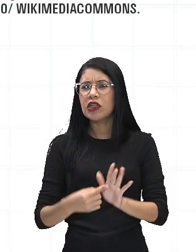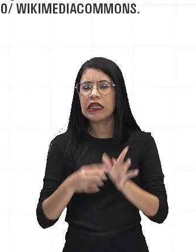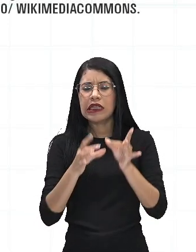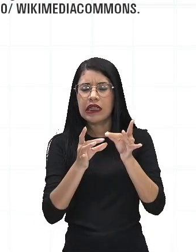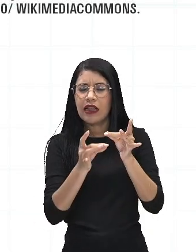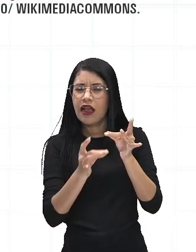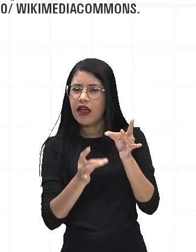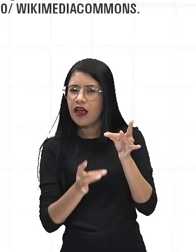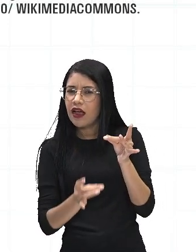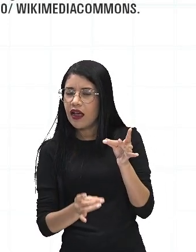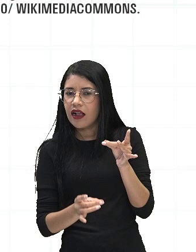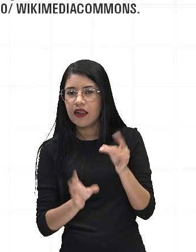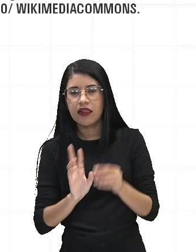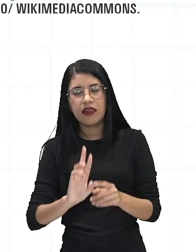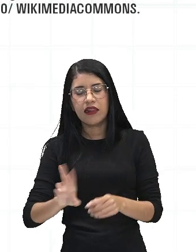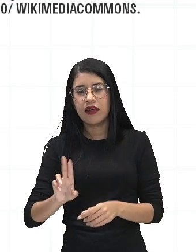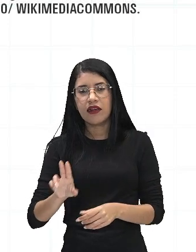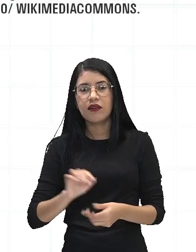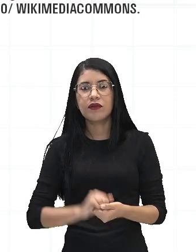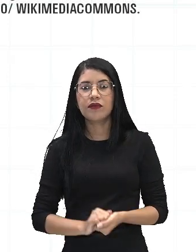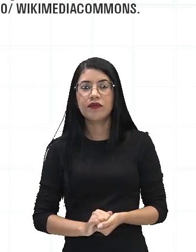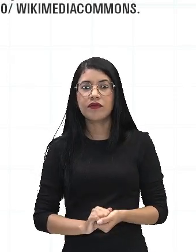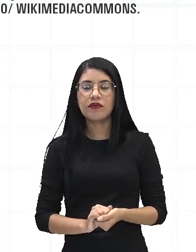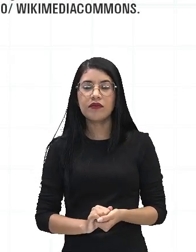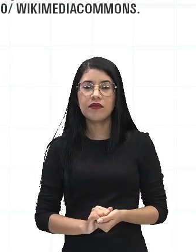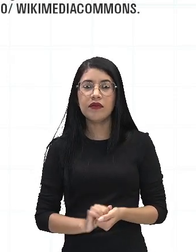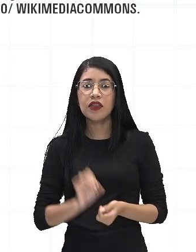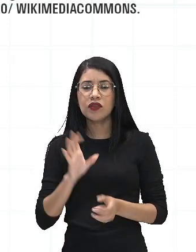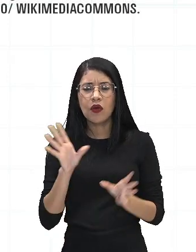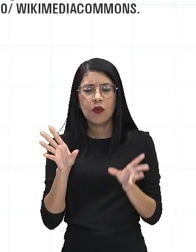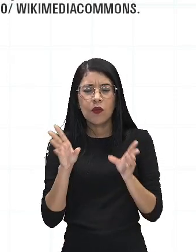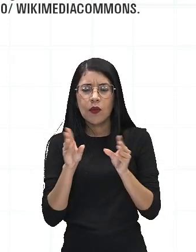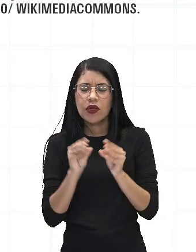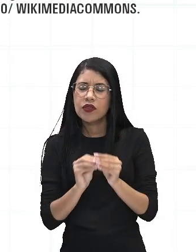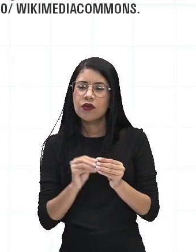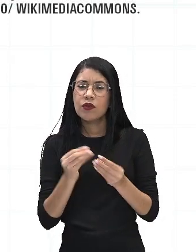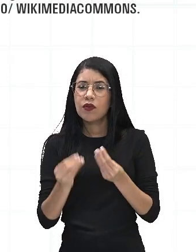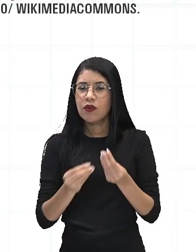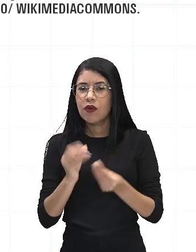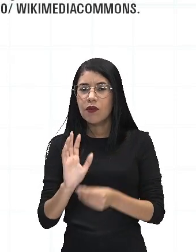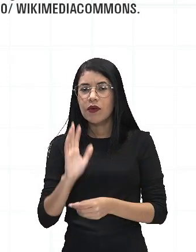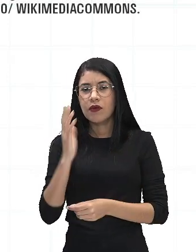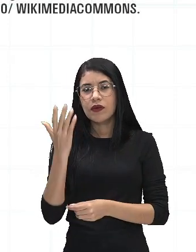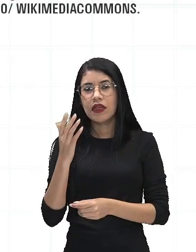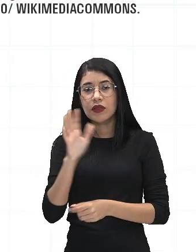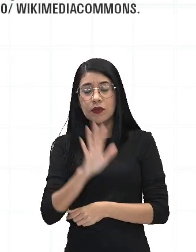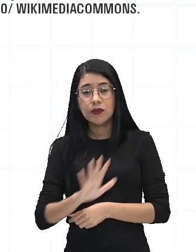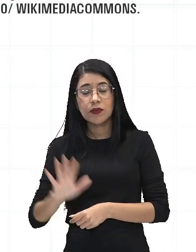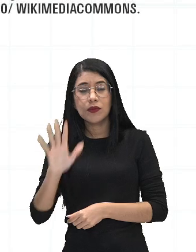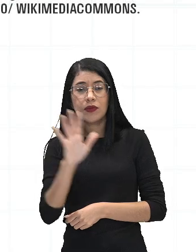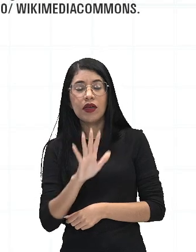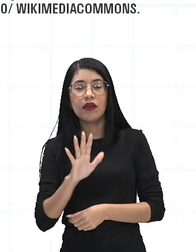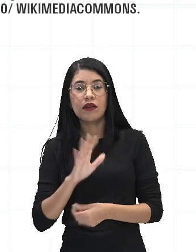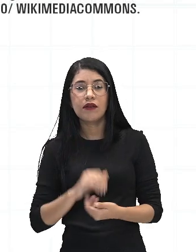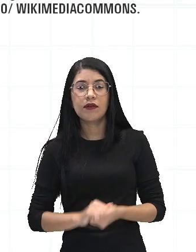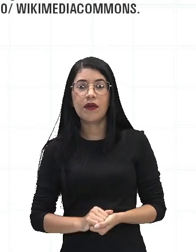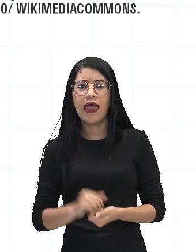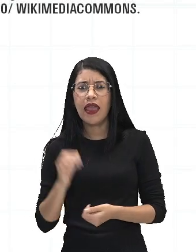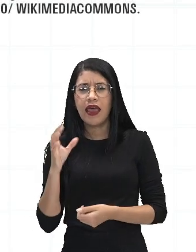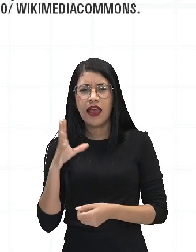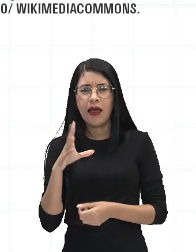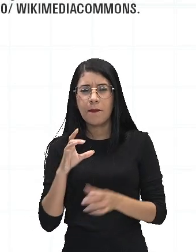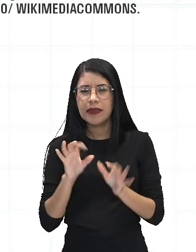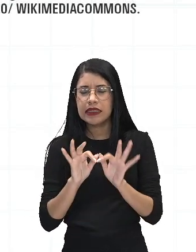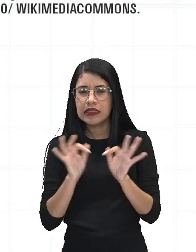coisa, não revela todas as tramas da ação, da narrativa. Então observem que é algo muito breve